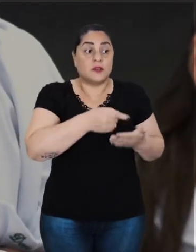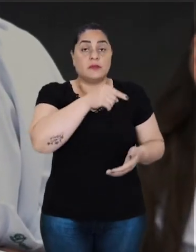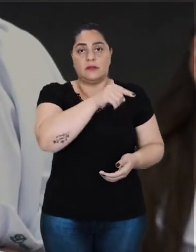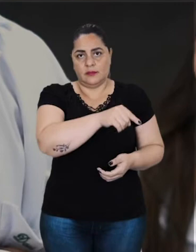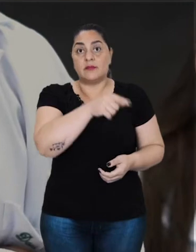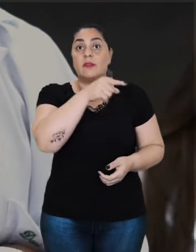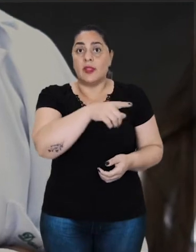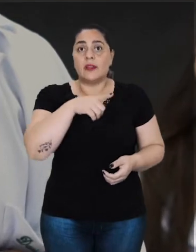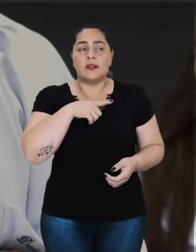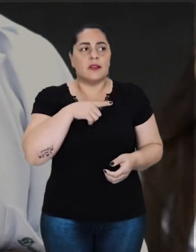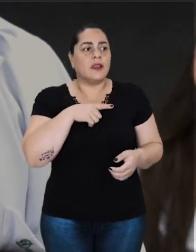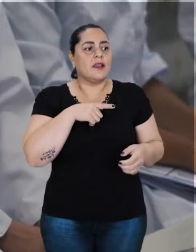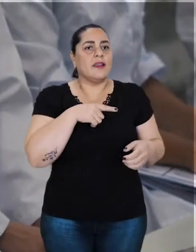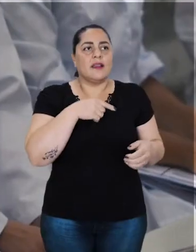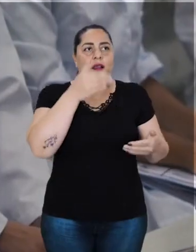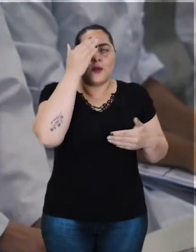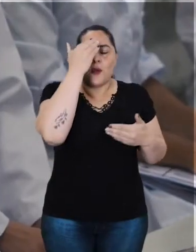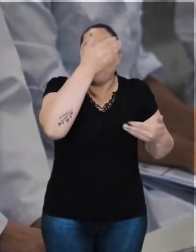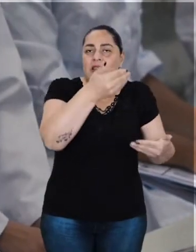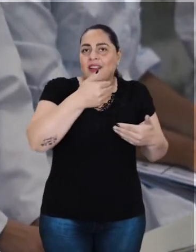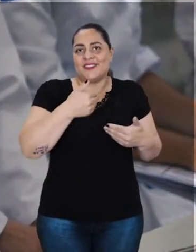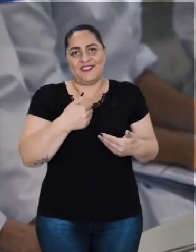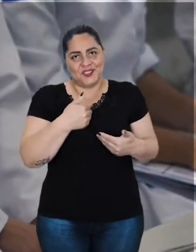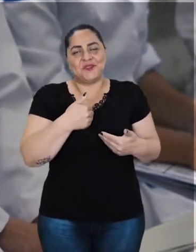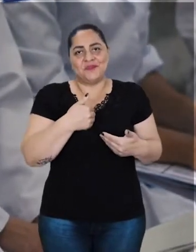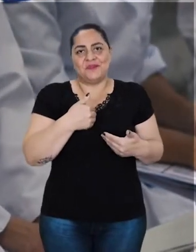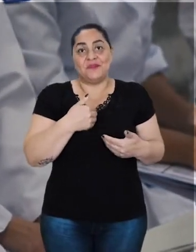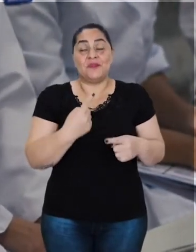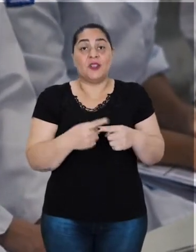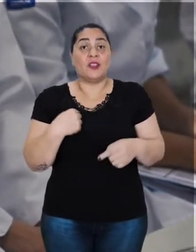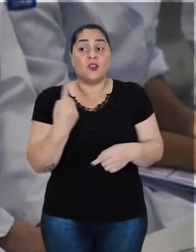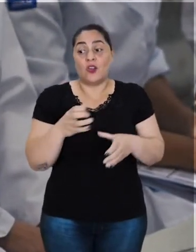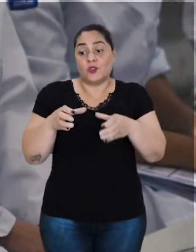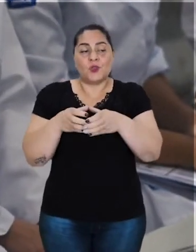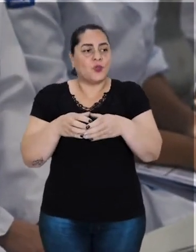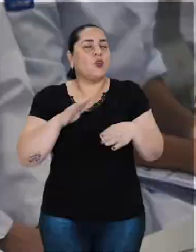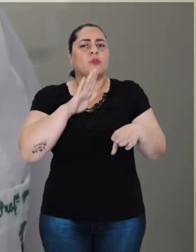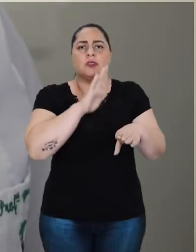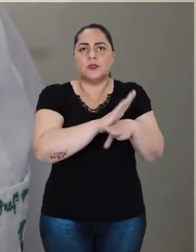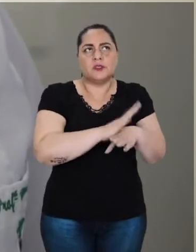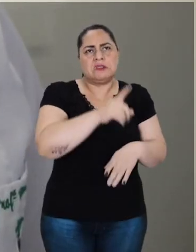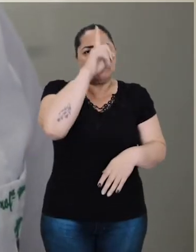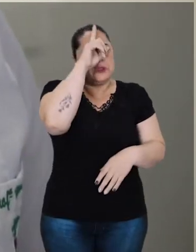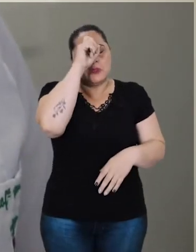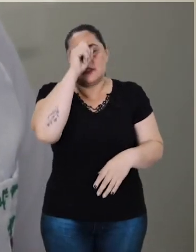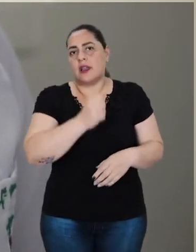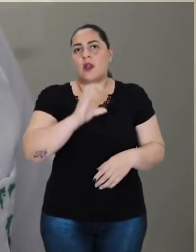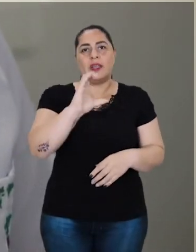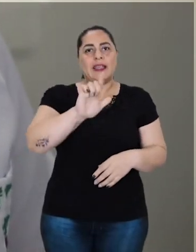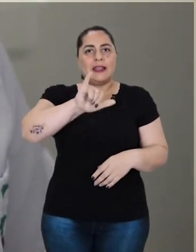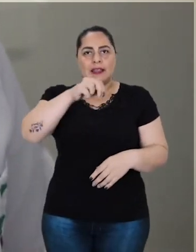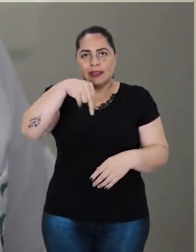acaba ficando mais, grato mais ainda do que com todo o auxílio da equipe técnica em hospital, clínicas.